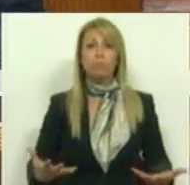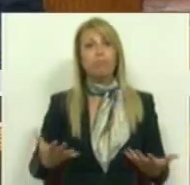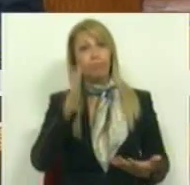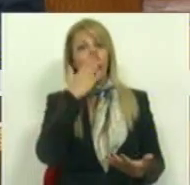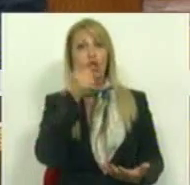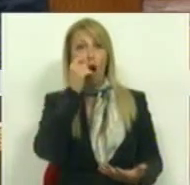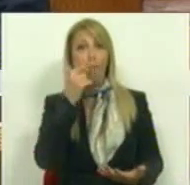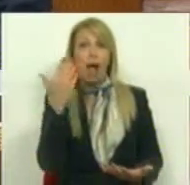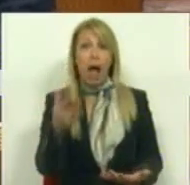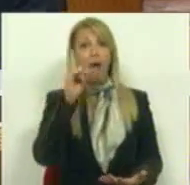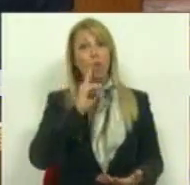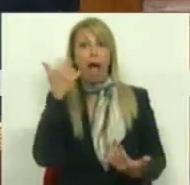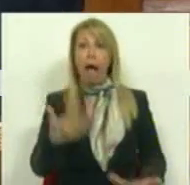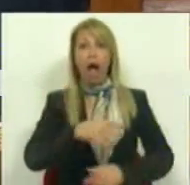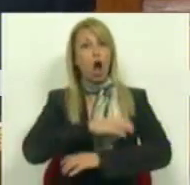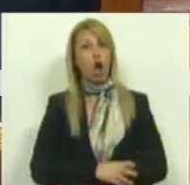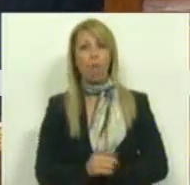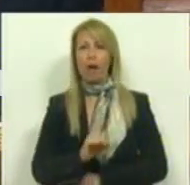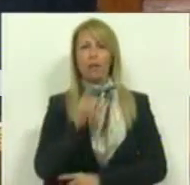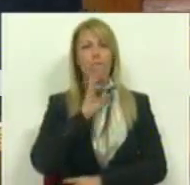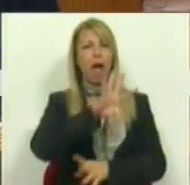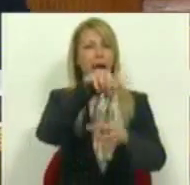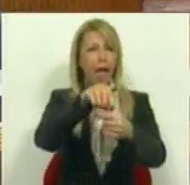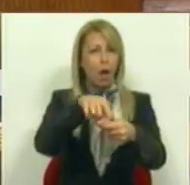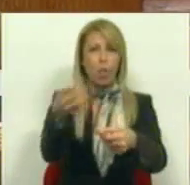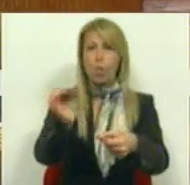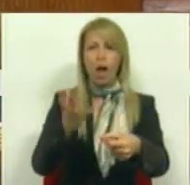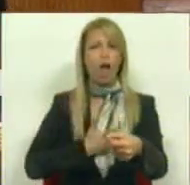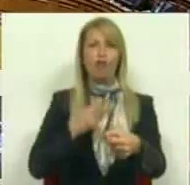não baixam os braços, mas entre eles não está certamente o Dr. Pedro Passos Coelho. Muito obrigada.